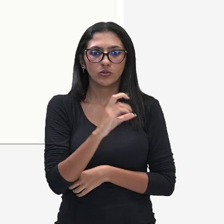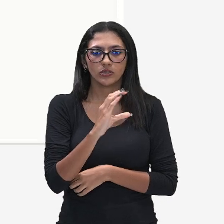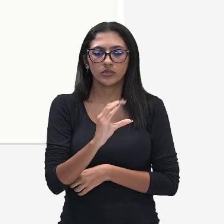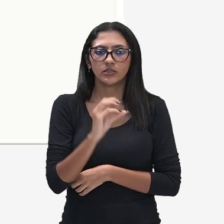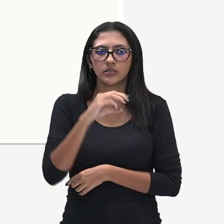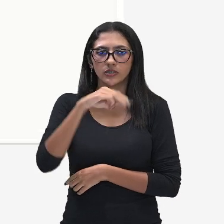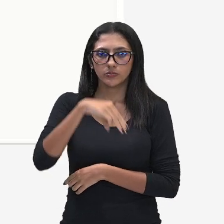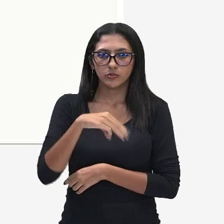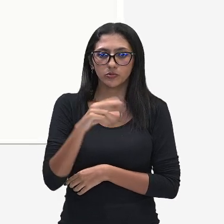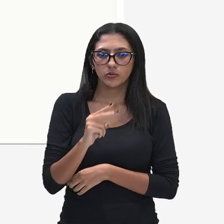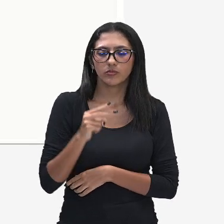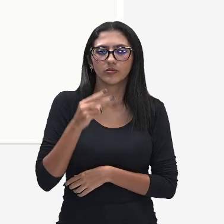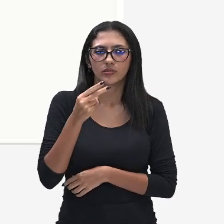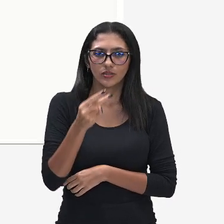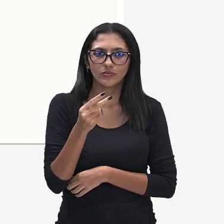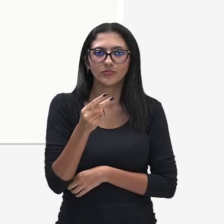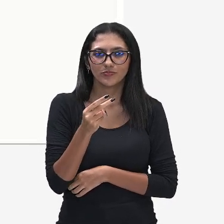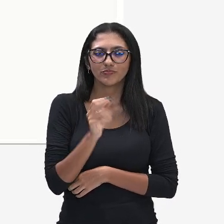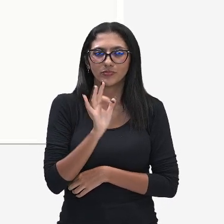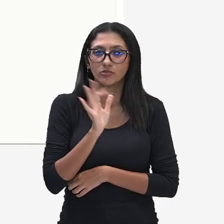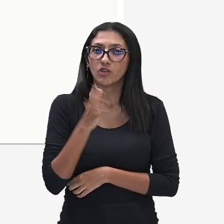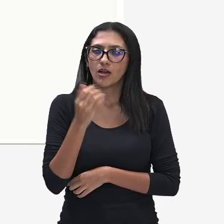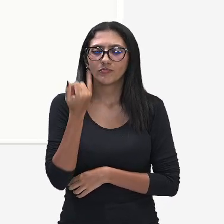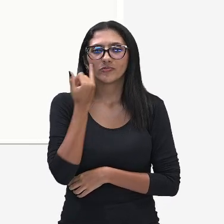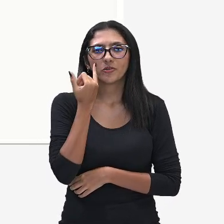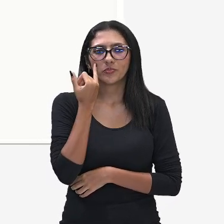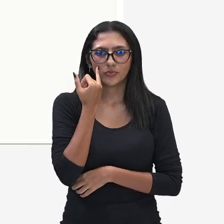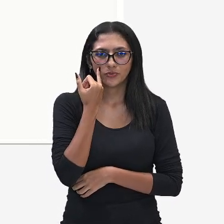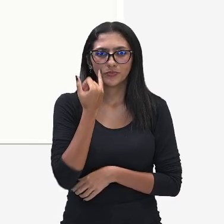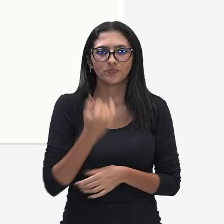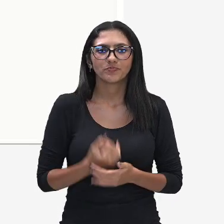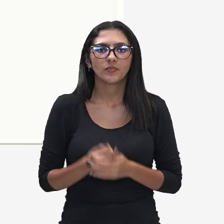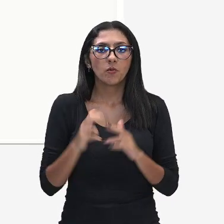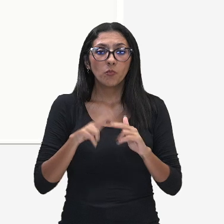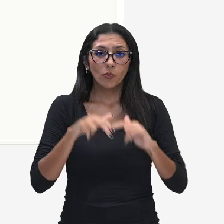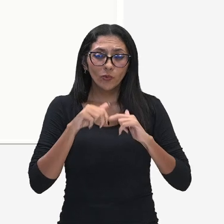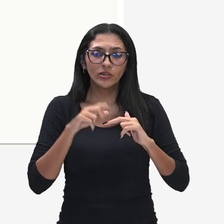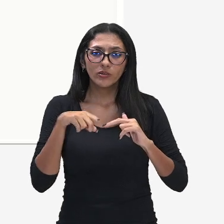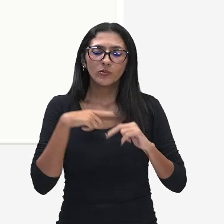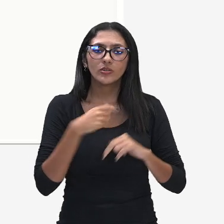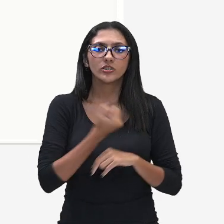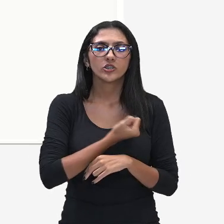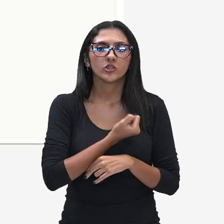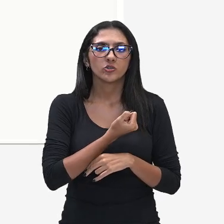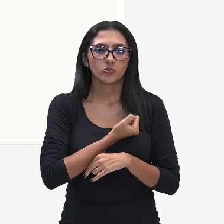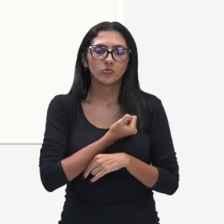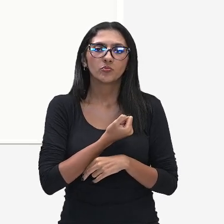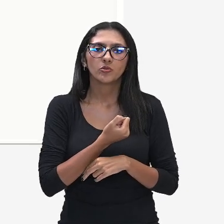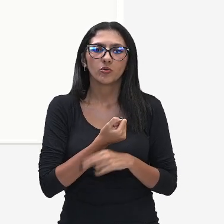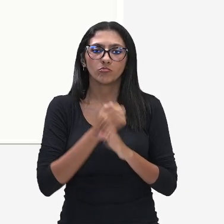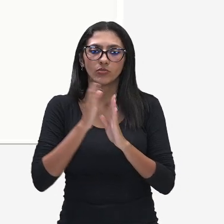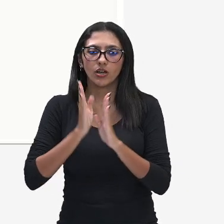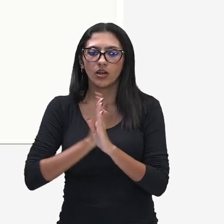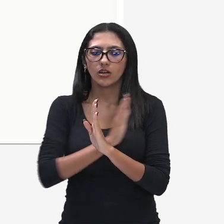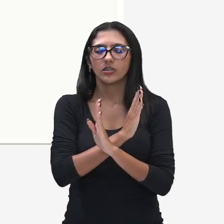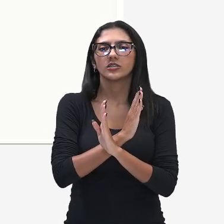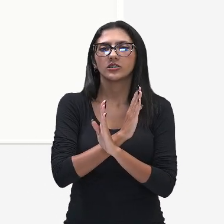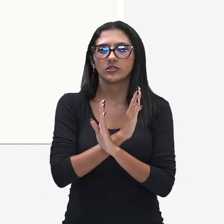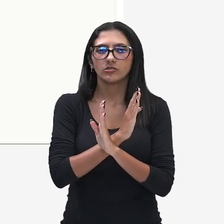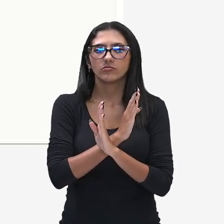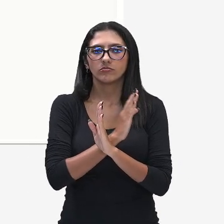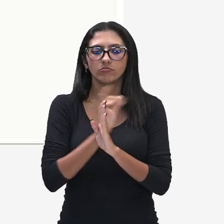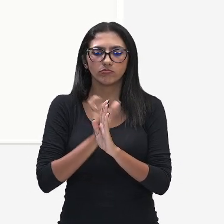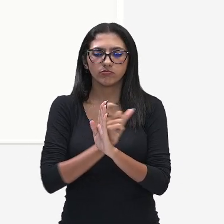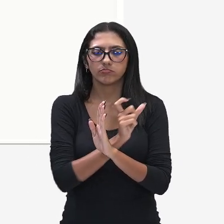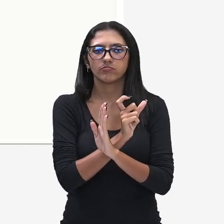785 centímetros quadrados. Por isso que eu peguei esse valor e coloquei antes da igualdade, tá? E